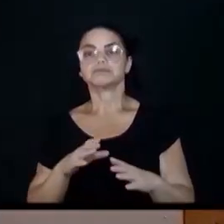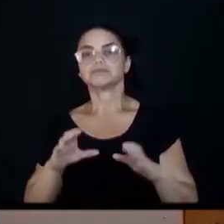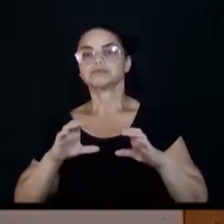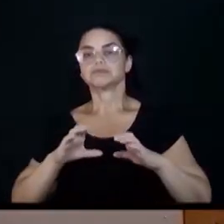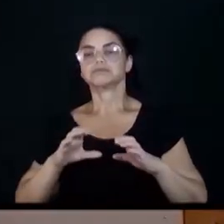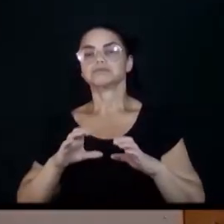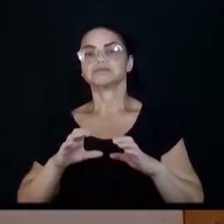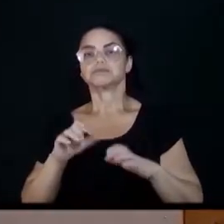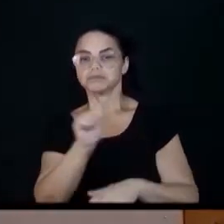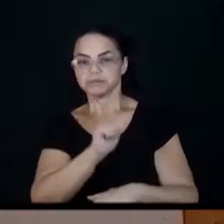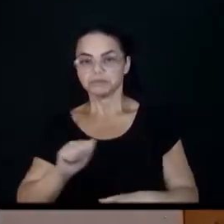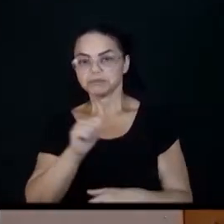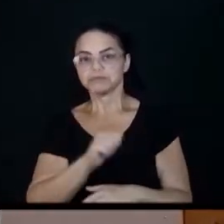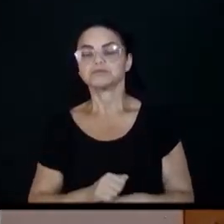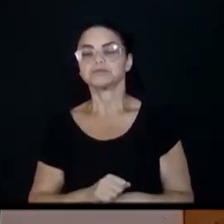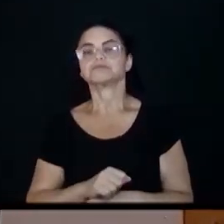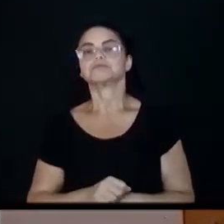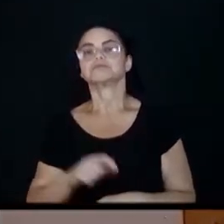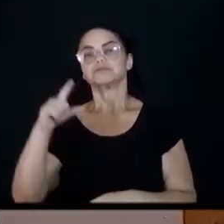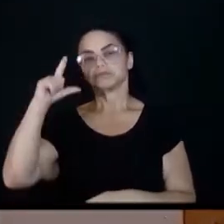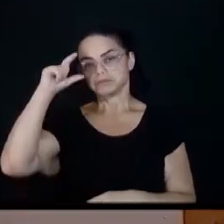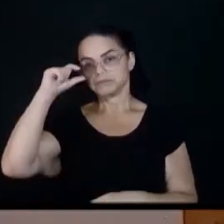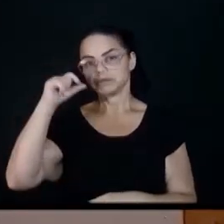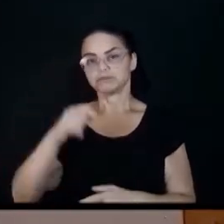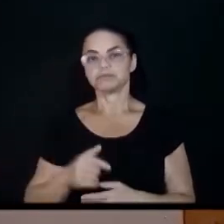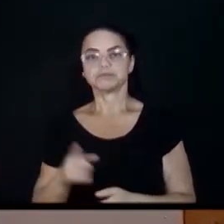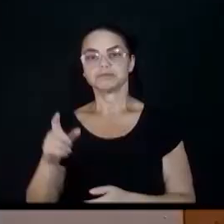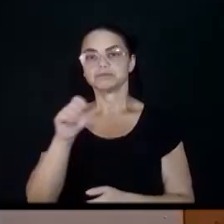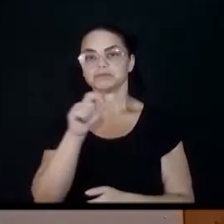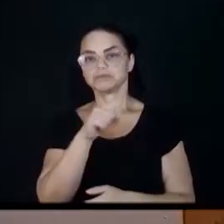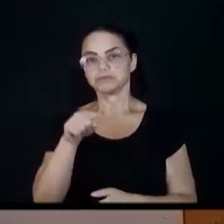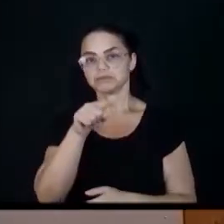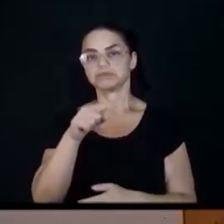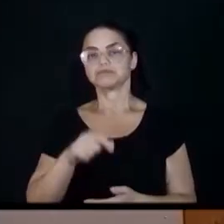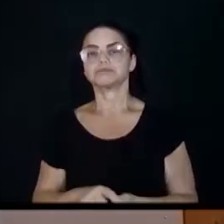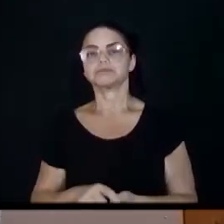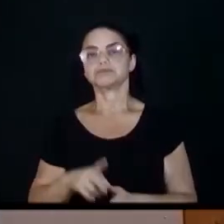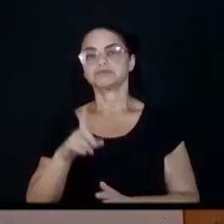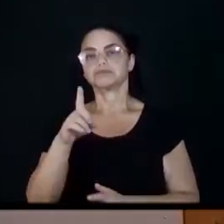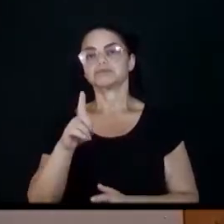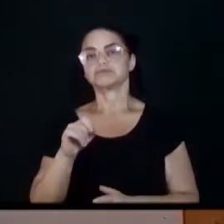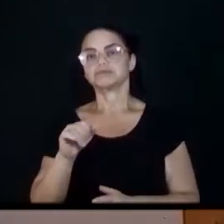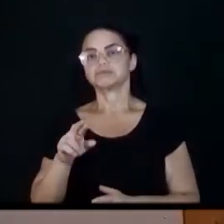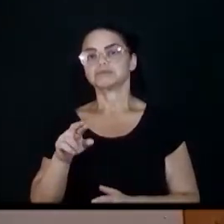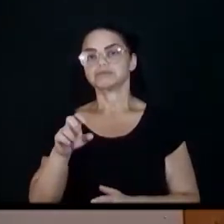página no Instagram, né, que é @direitodeser_